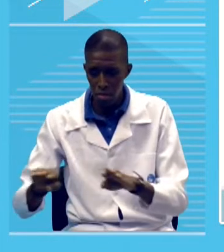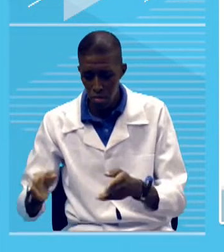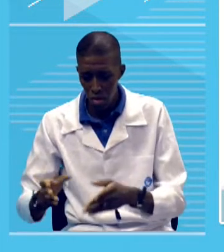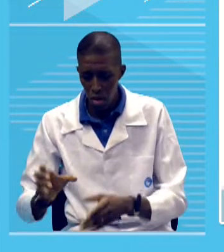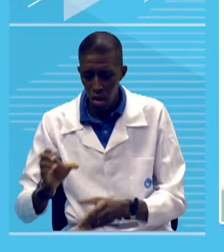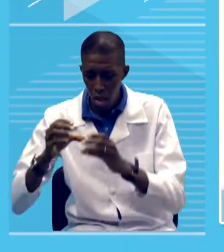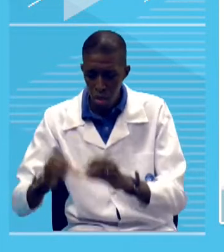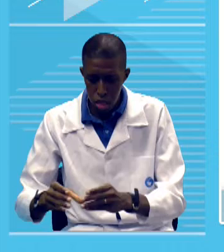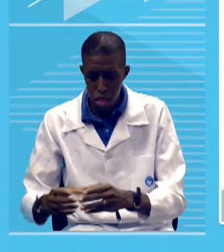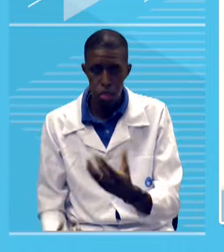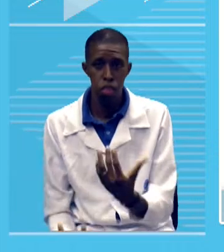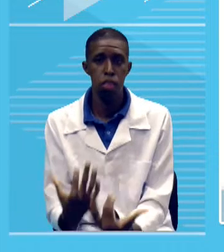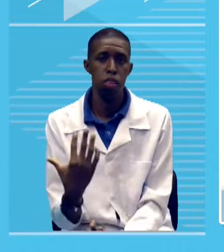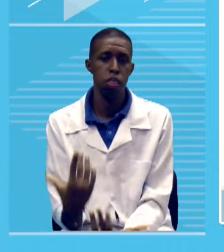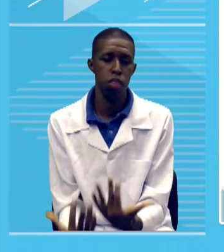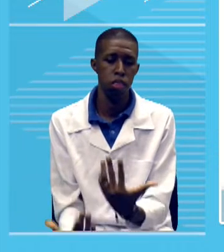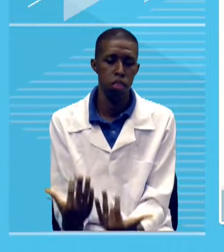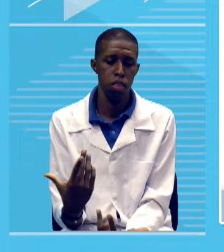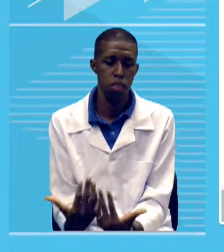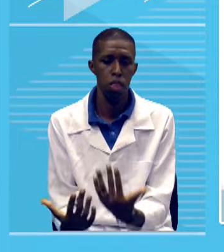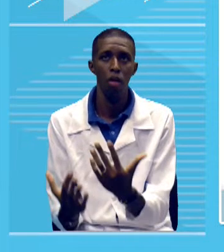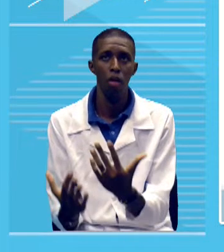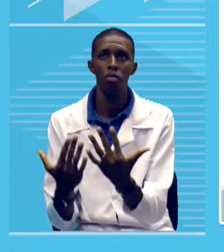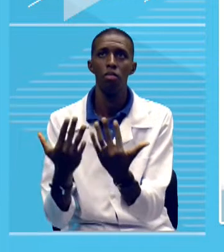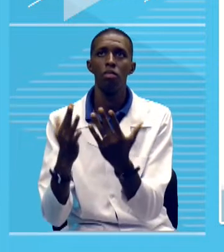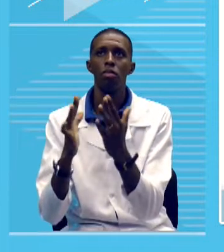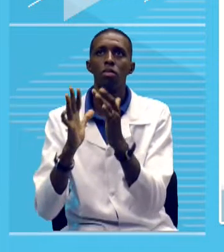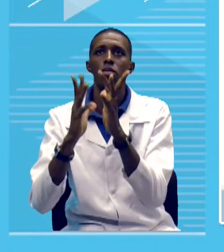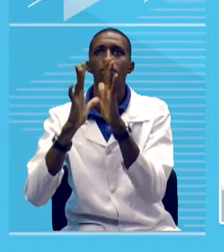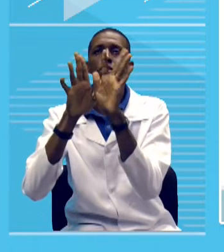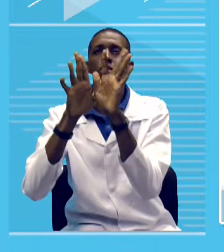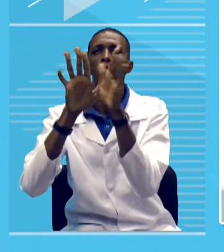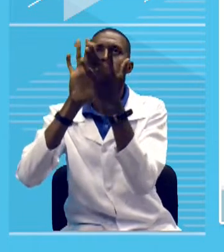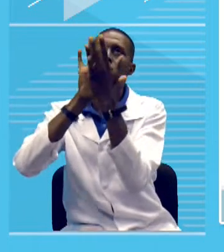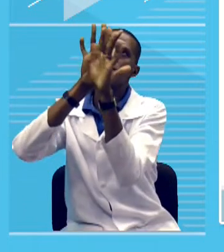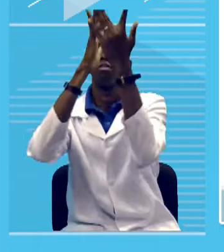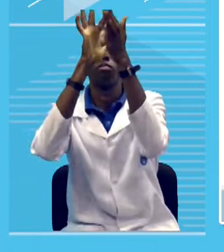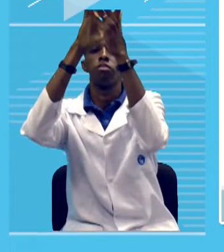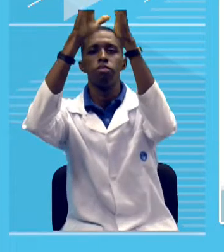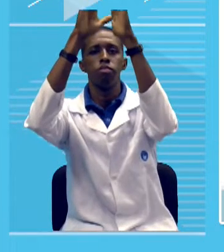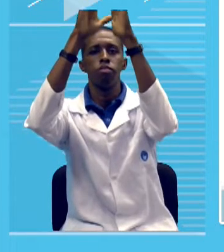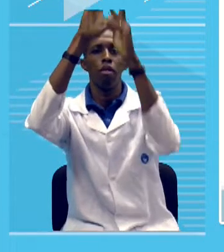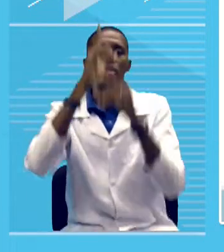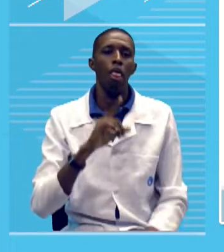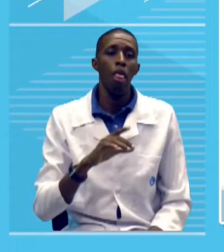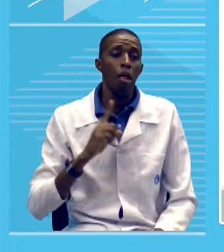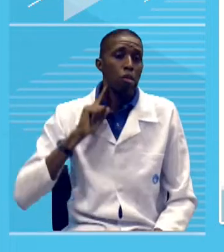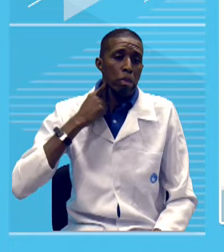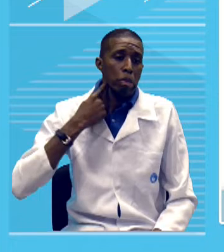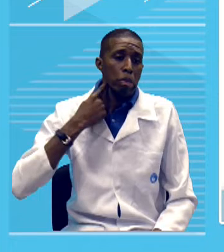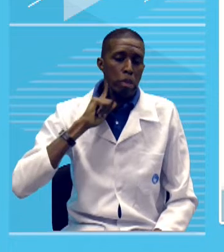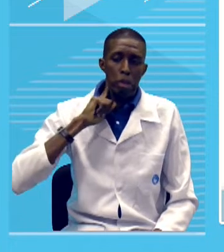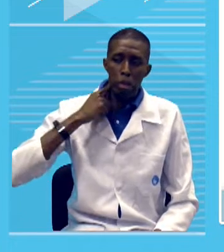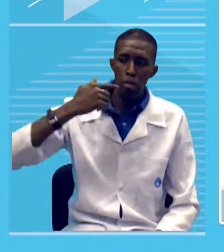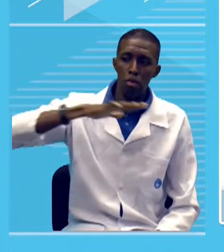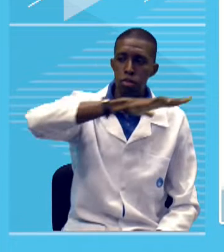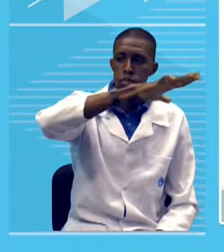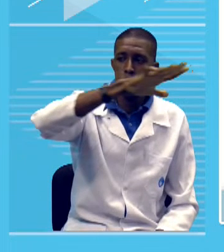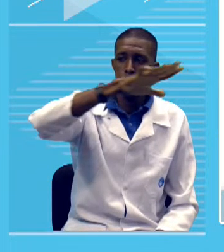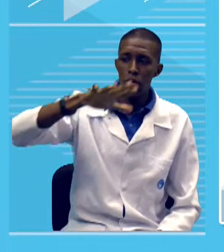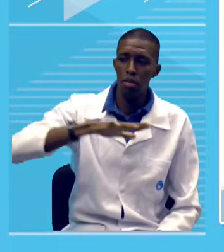e é muito em é muito o ok Galera vocês vão colocar o que no caderninho